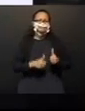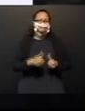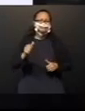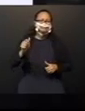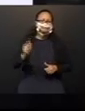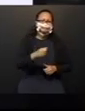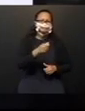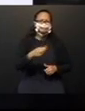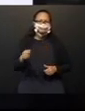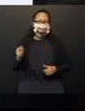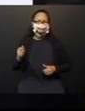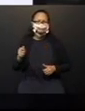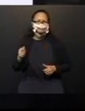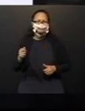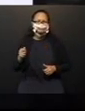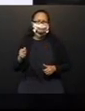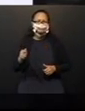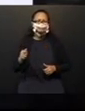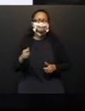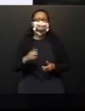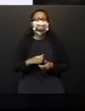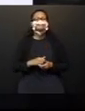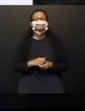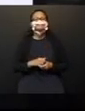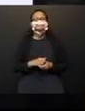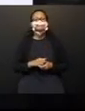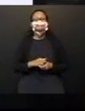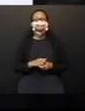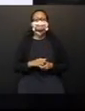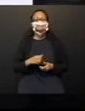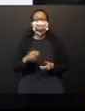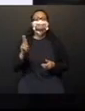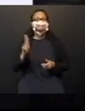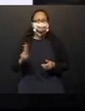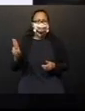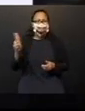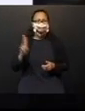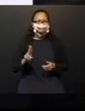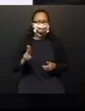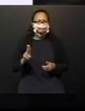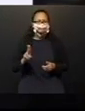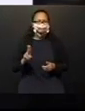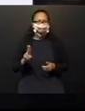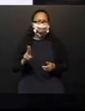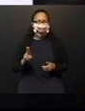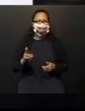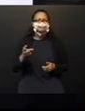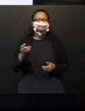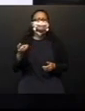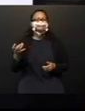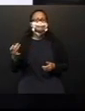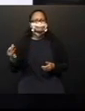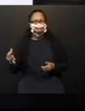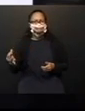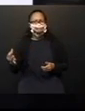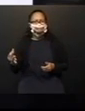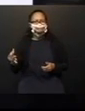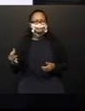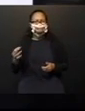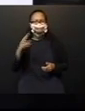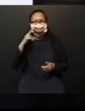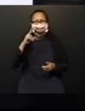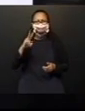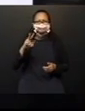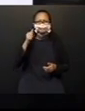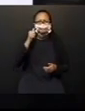toda hora, em quase todos os jogos. Então, a gente usa para calcular pontos num jogo. Olha lá a menininha fazendo